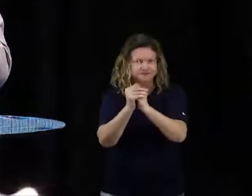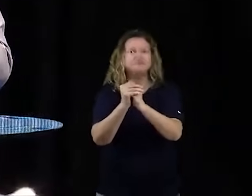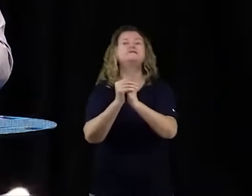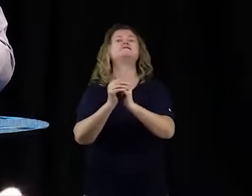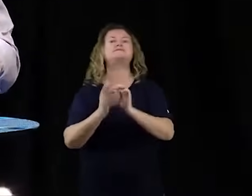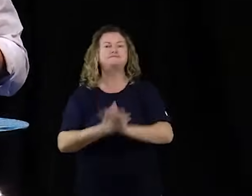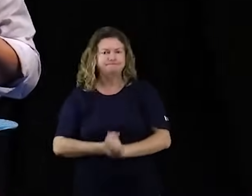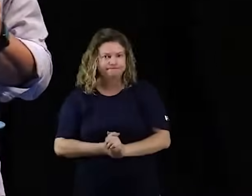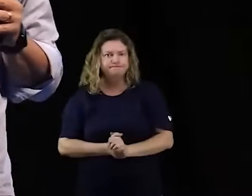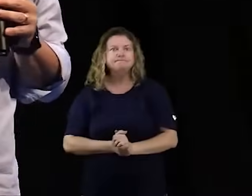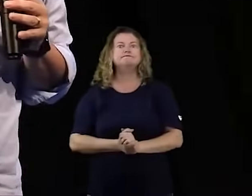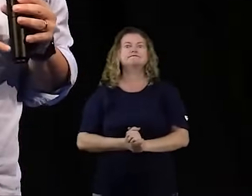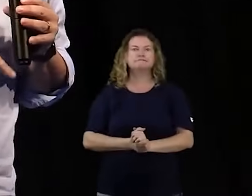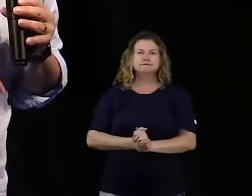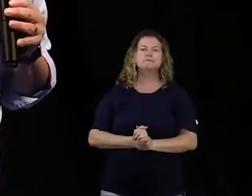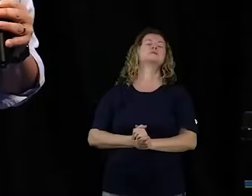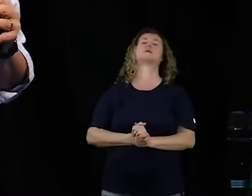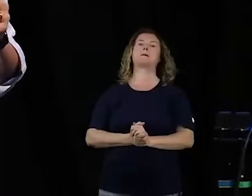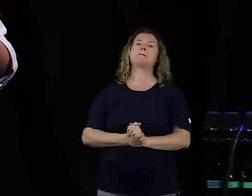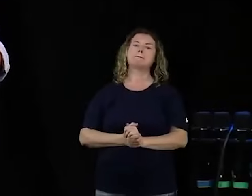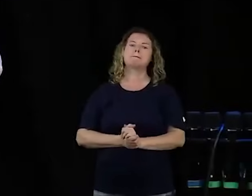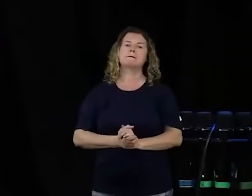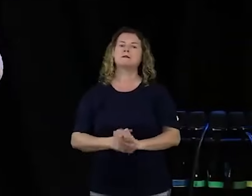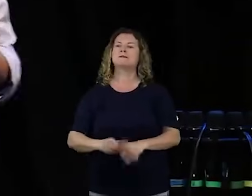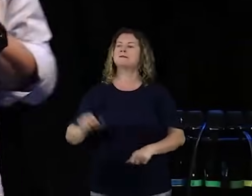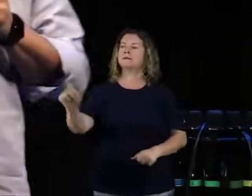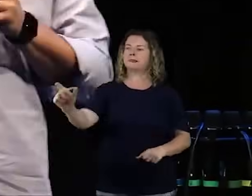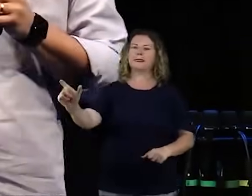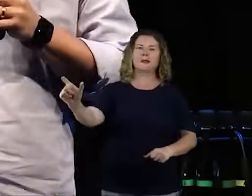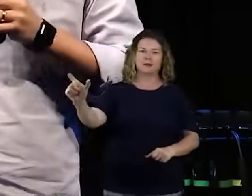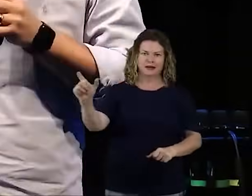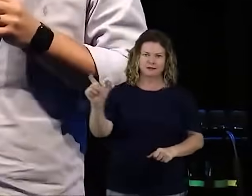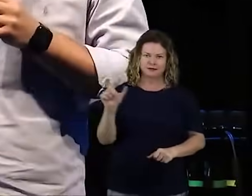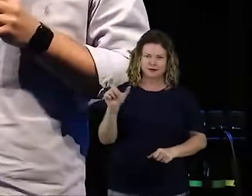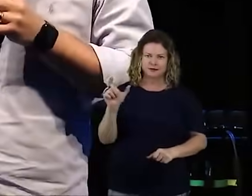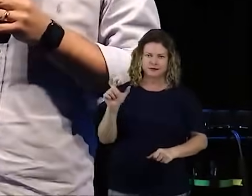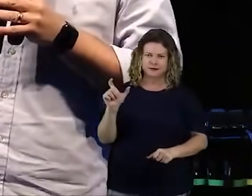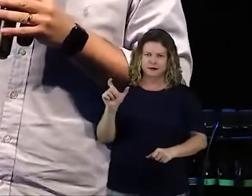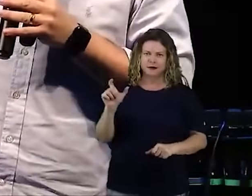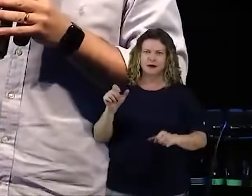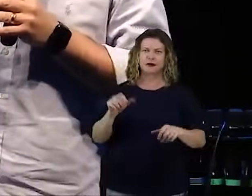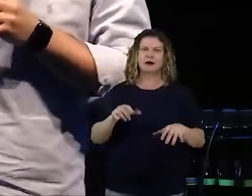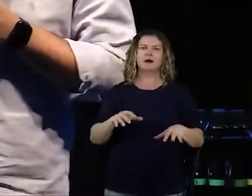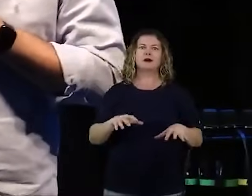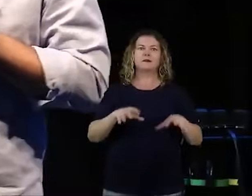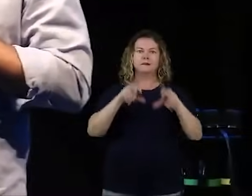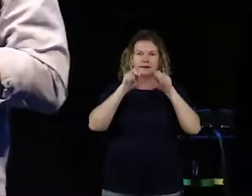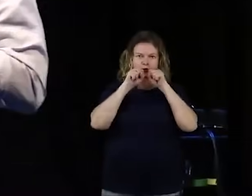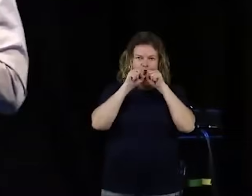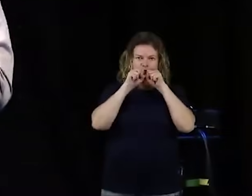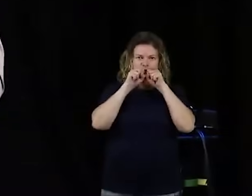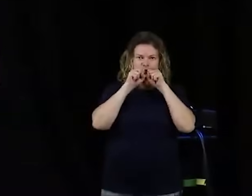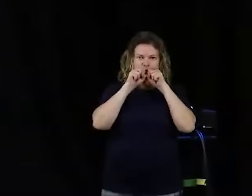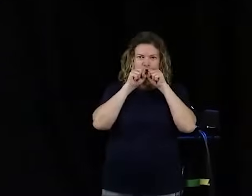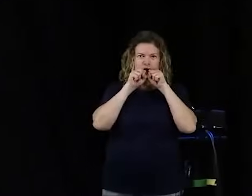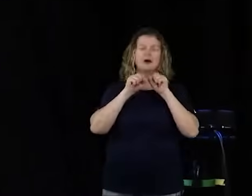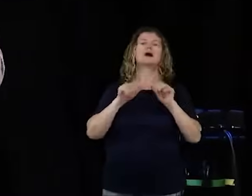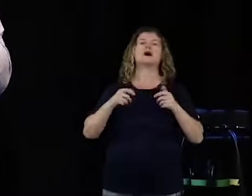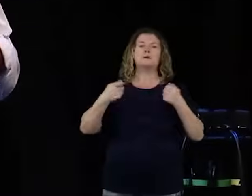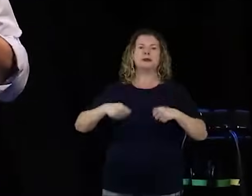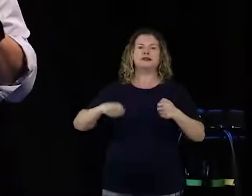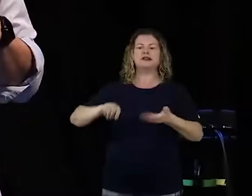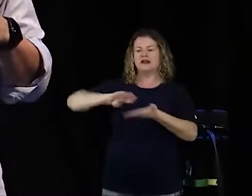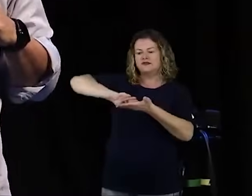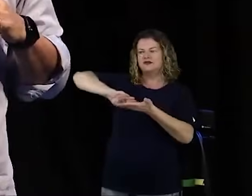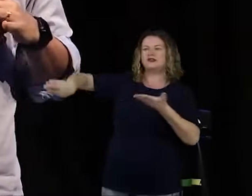maldição não é que elas T que ser só eliminadas elas precisam ser retiradas quando nós nós